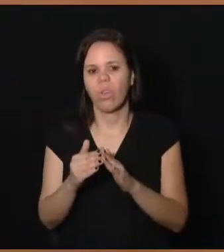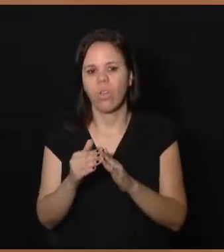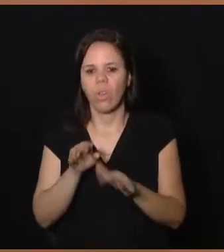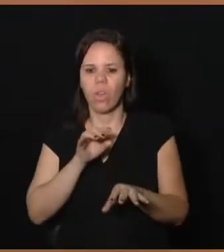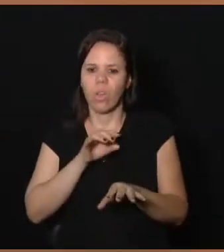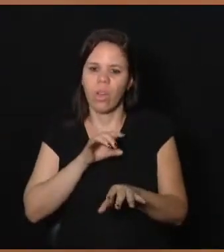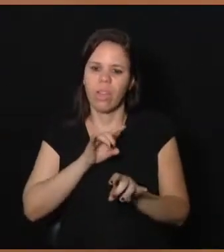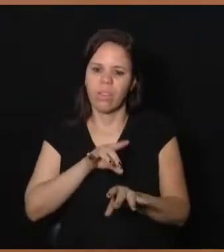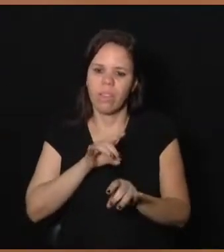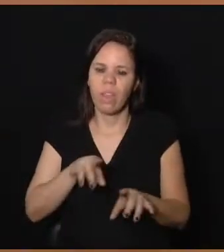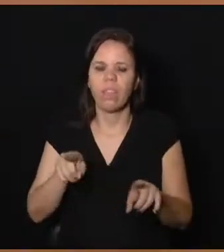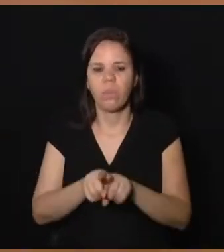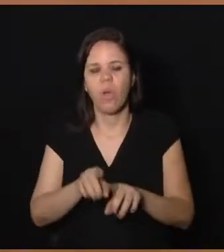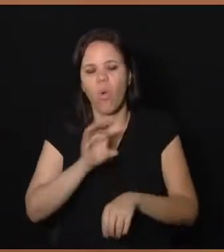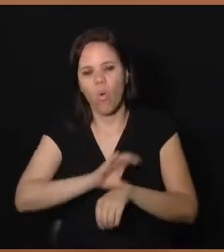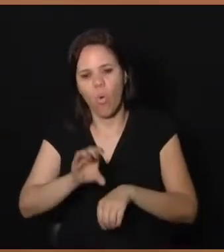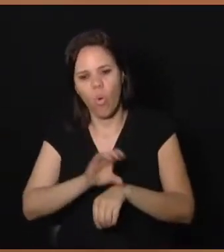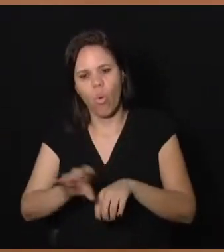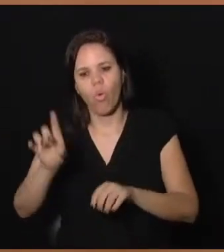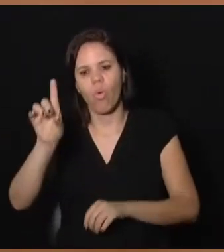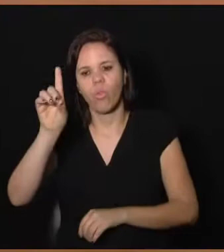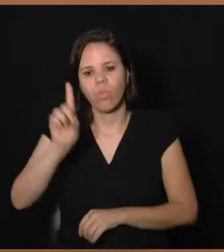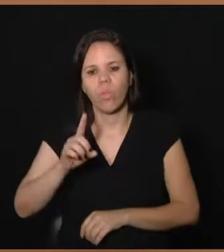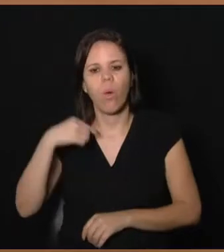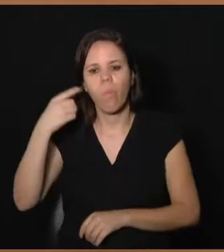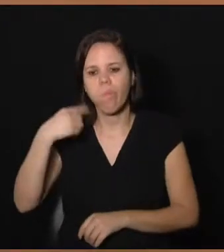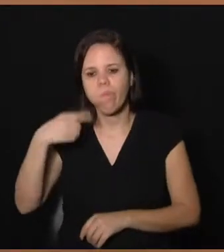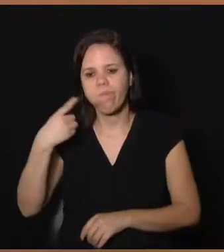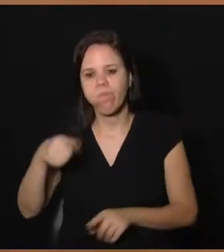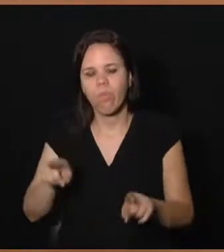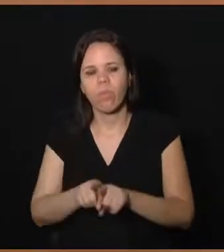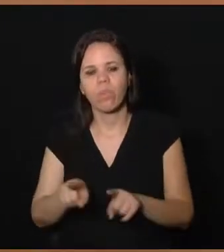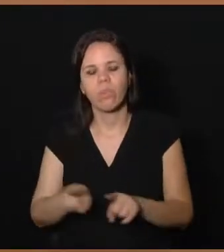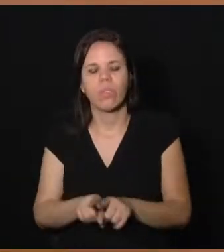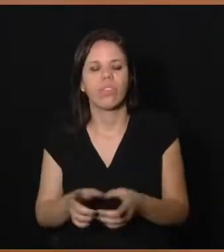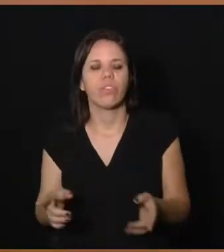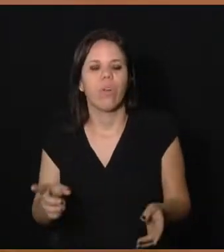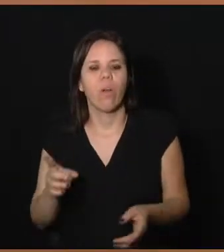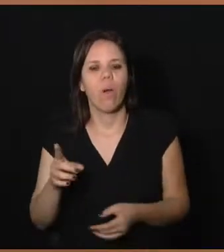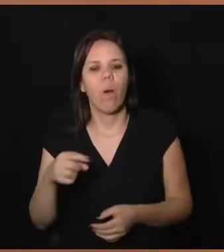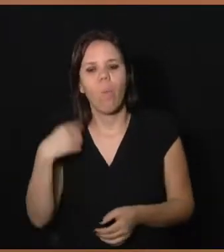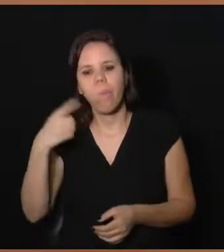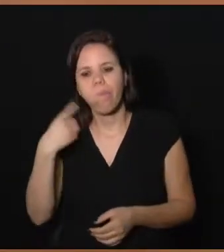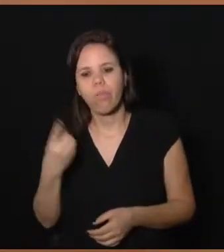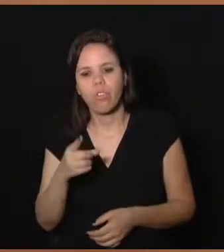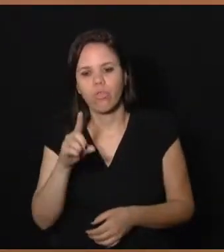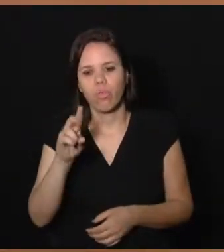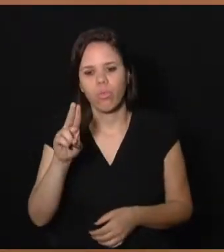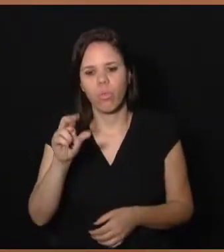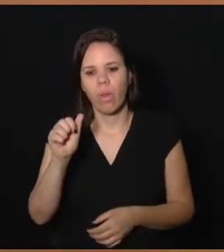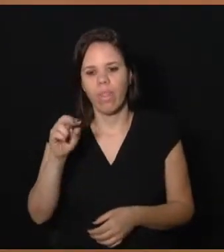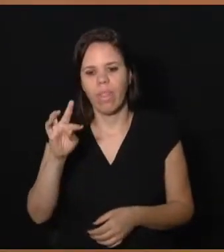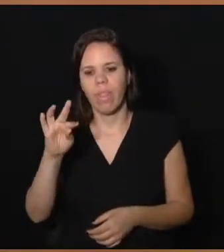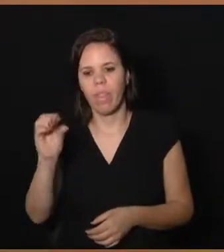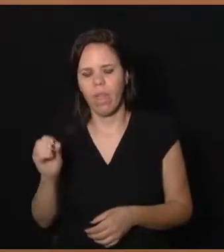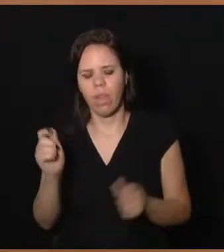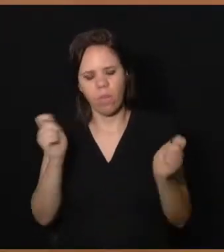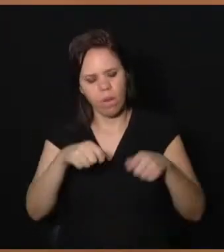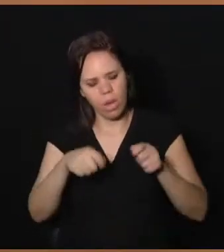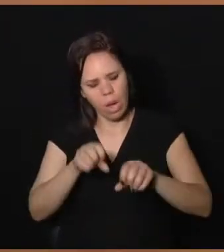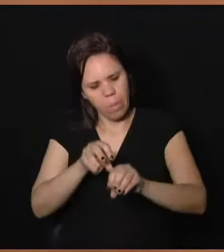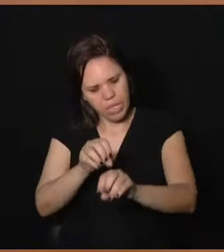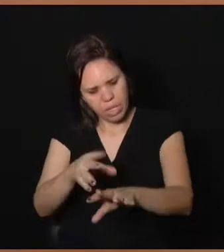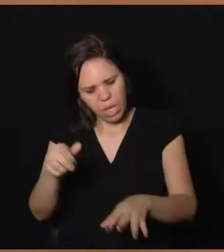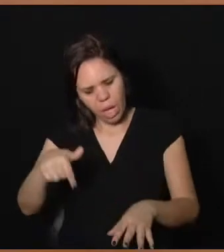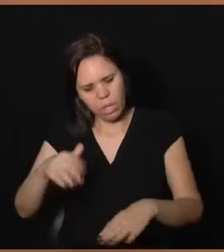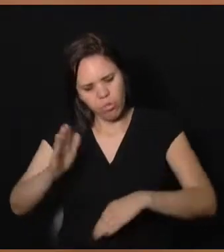comércio exterior e de direito, principalmente direito aduaneiro, ou seja, a gente capacitar essa mão de obra aqui na